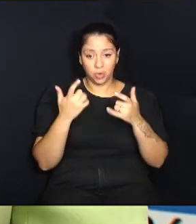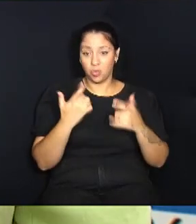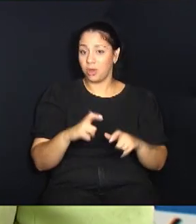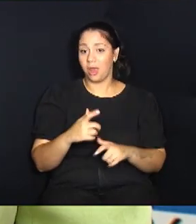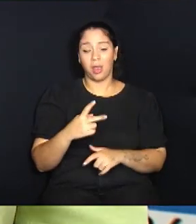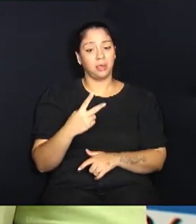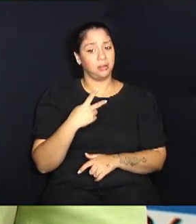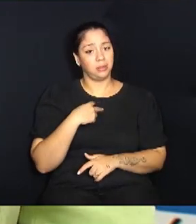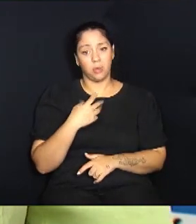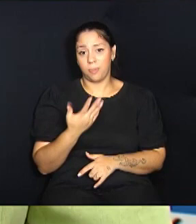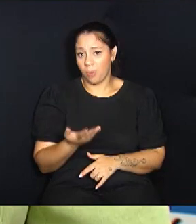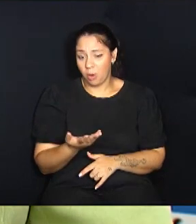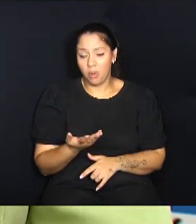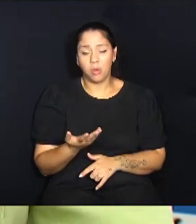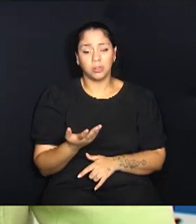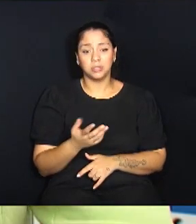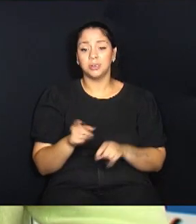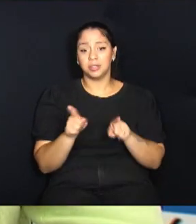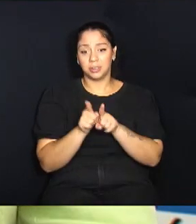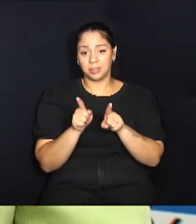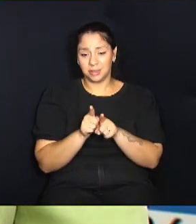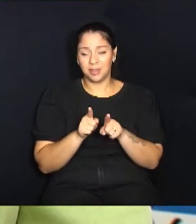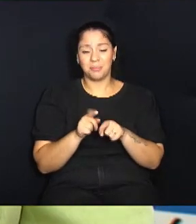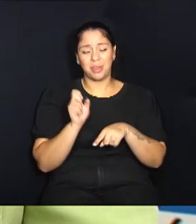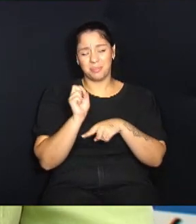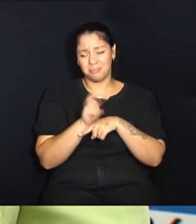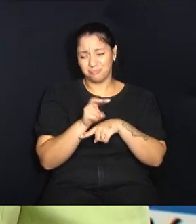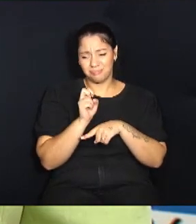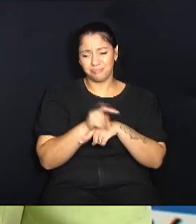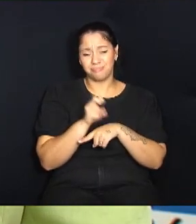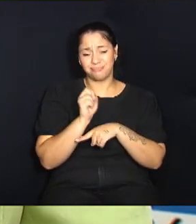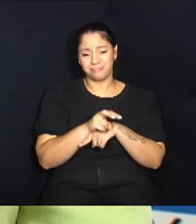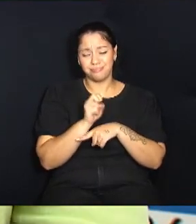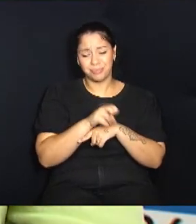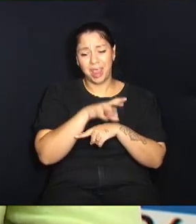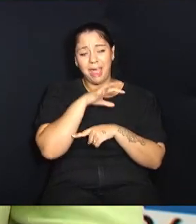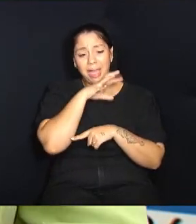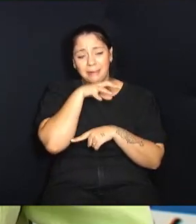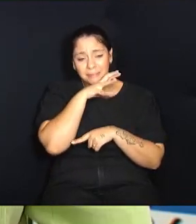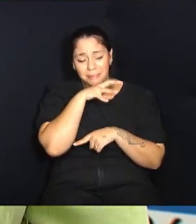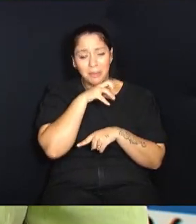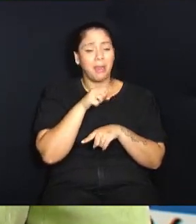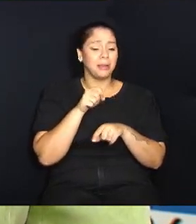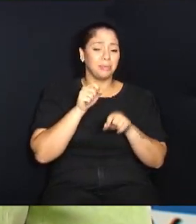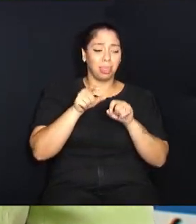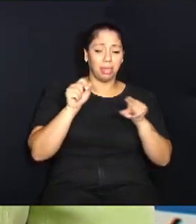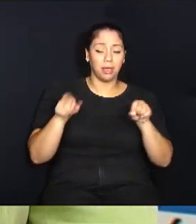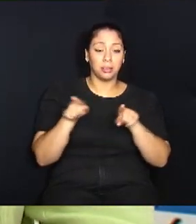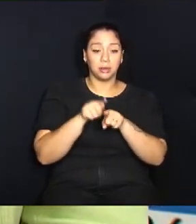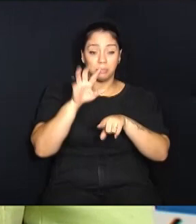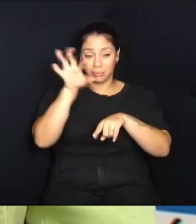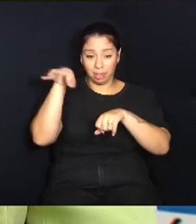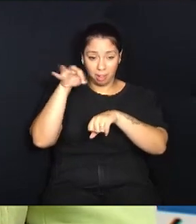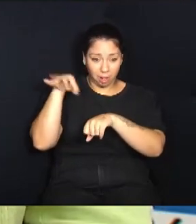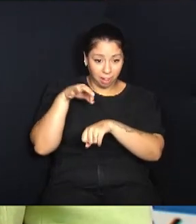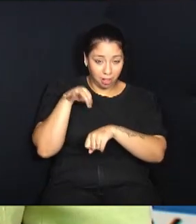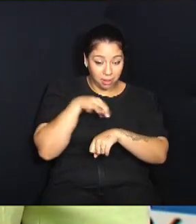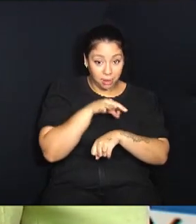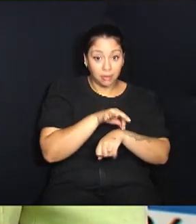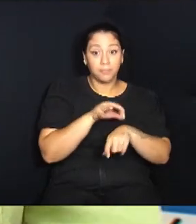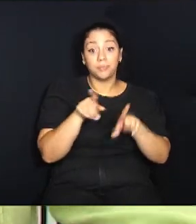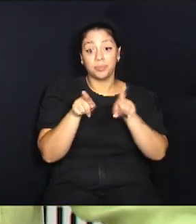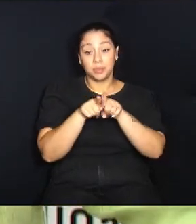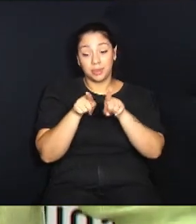pois pode gerar a proliferação de animais peçonhentos, insetos e todo tipo de mosquito, sem contar